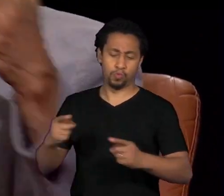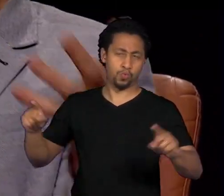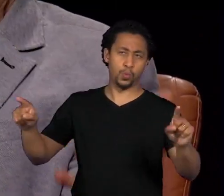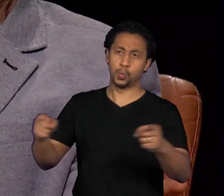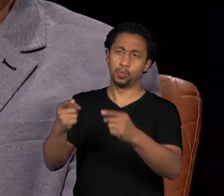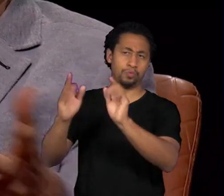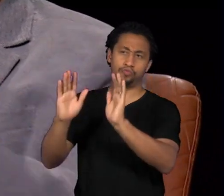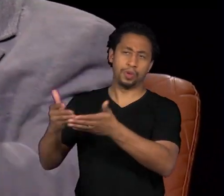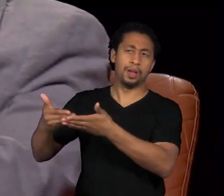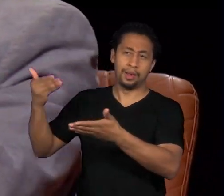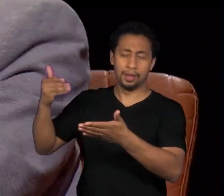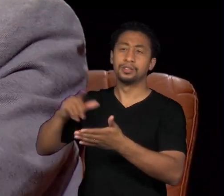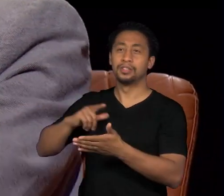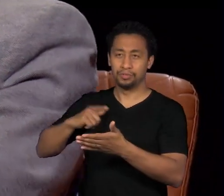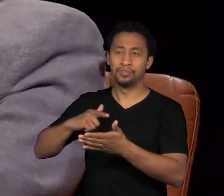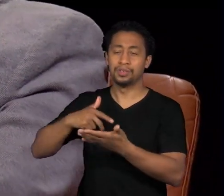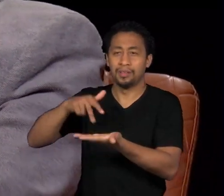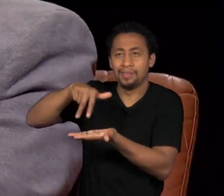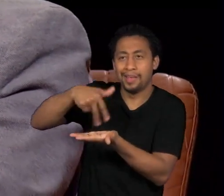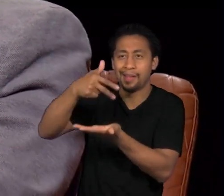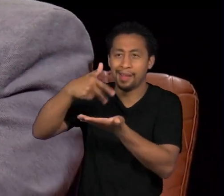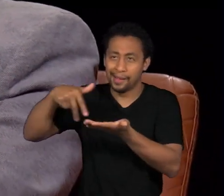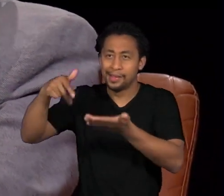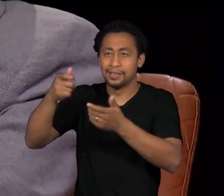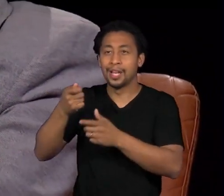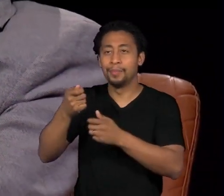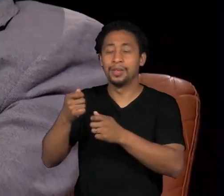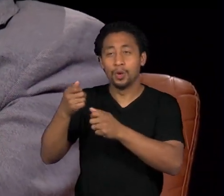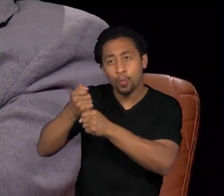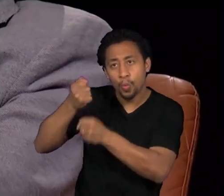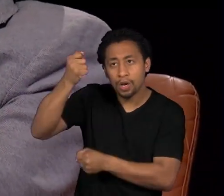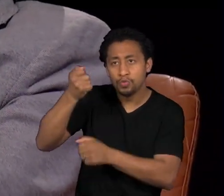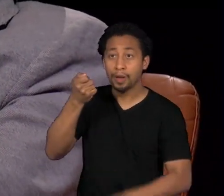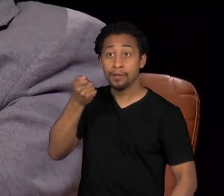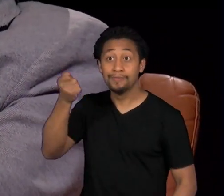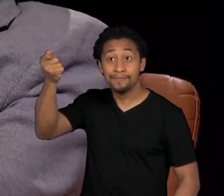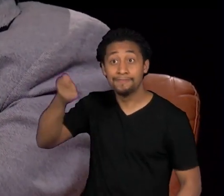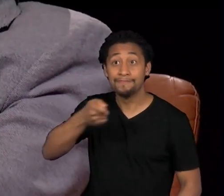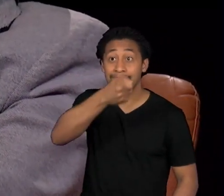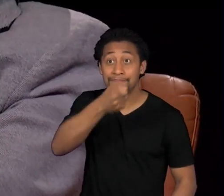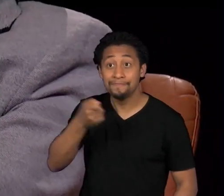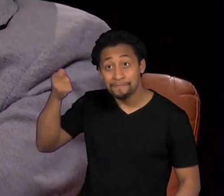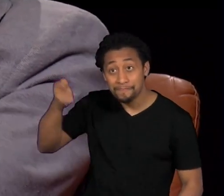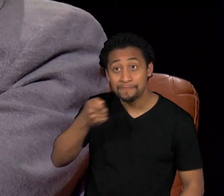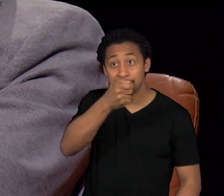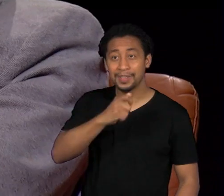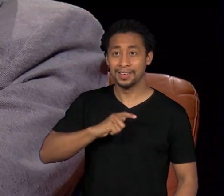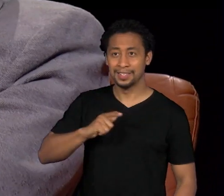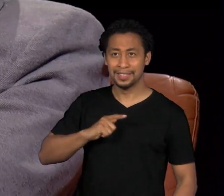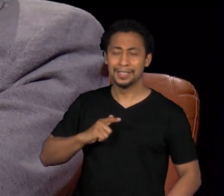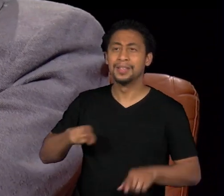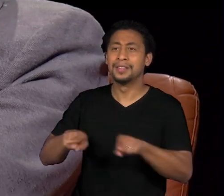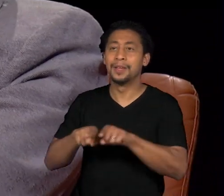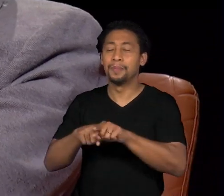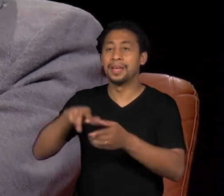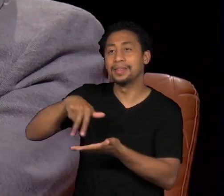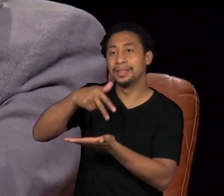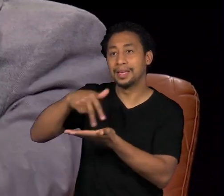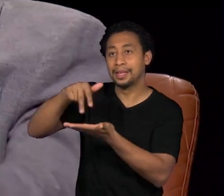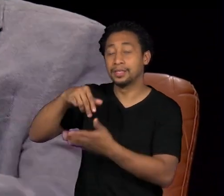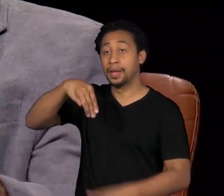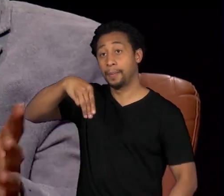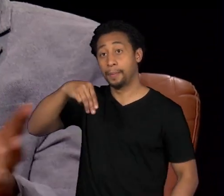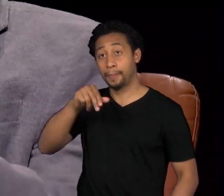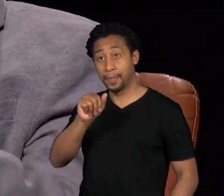passistas de frevo Maracatu tudo isso em Recife não é mas eu não me conhecia como